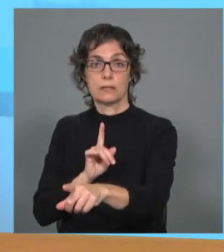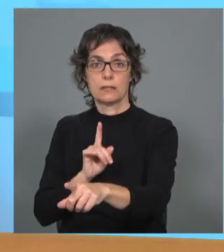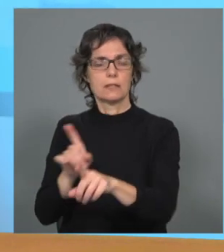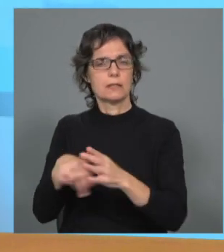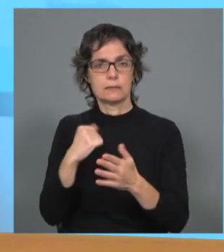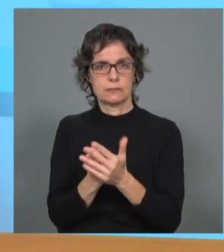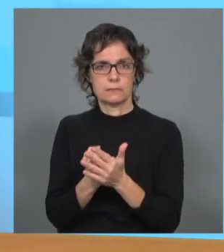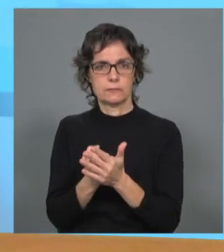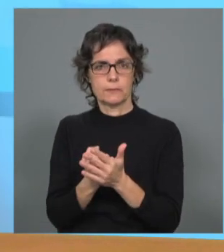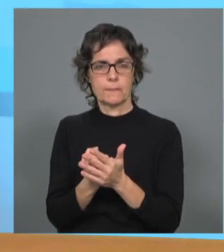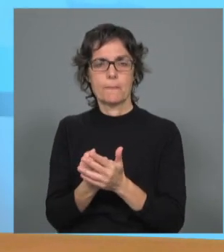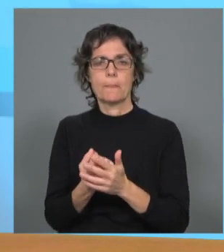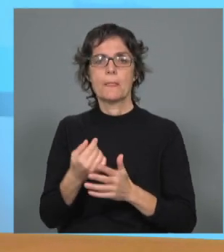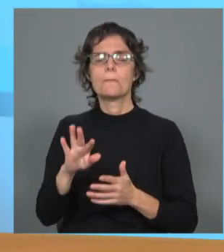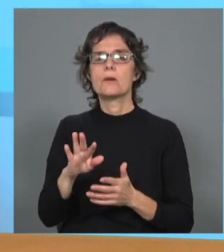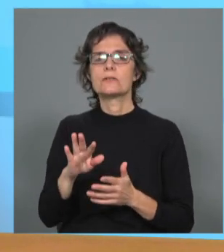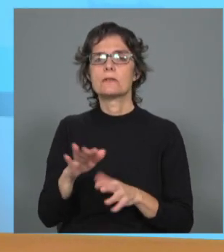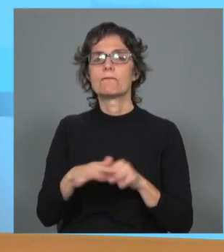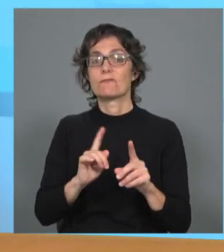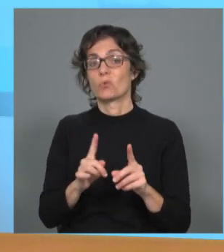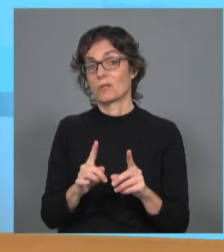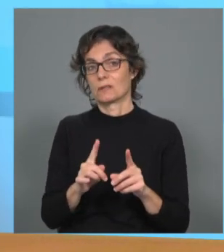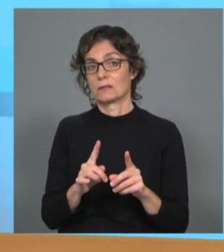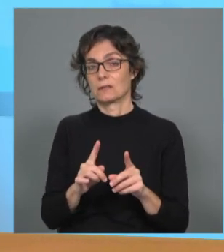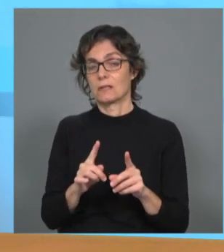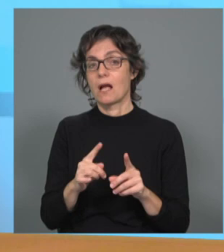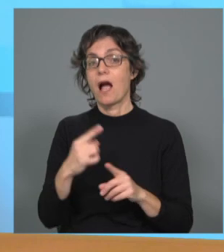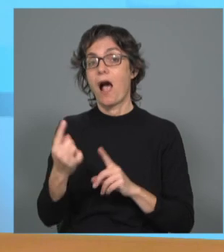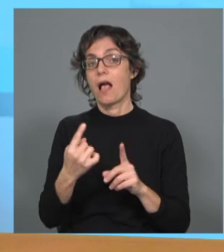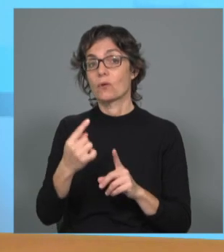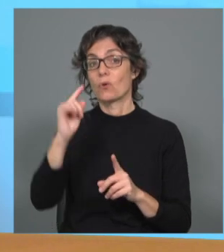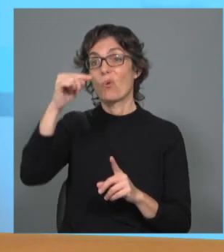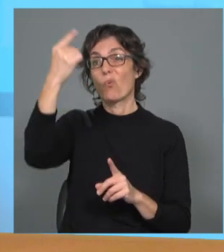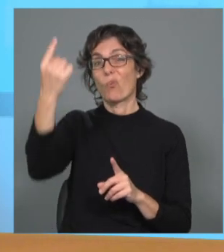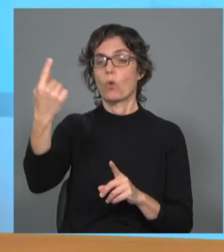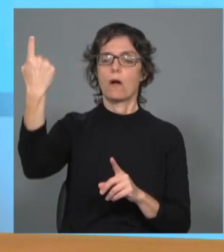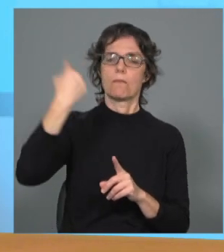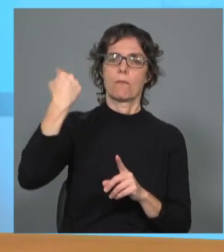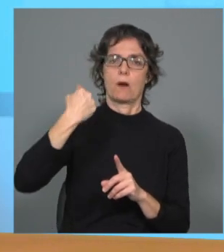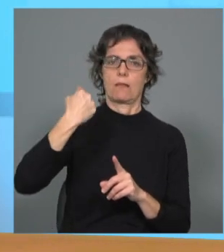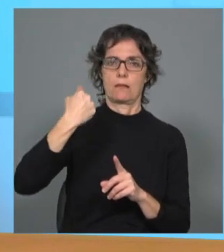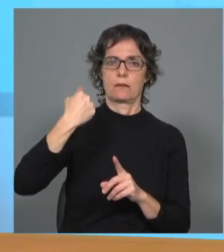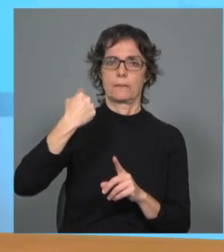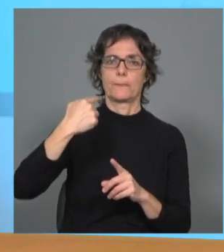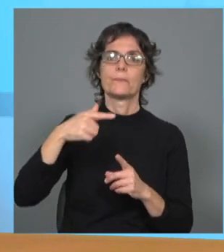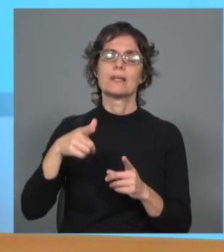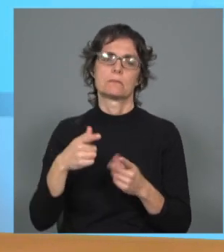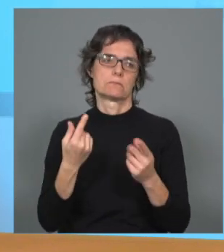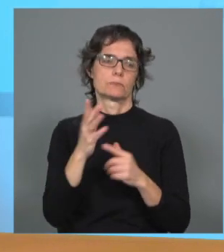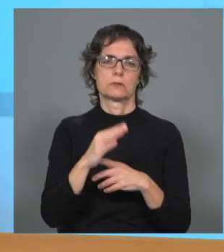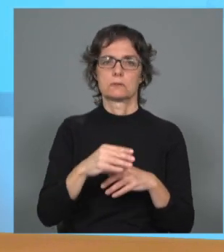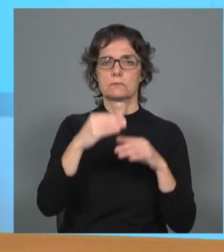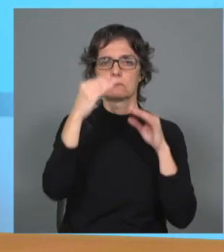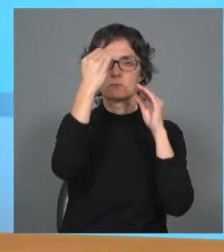de fazer aquilo que lhe mandam. E, portanto, temos, quer na área da liturgia, da catequese, de toda a